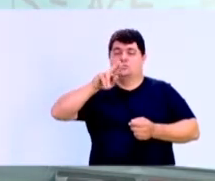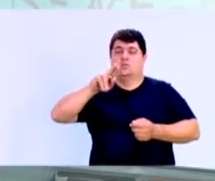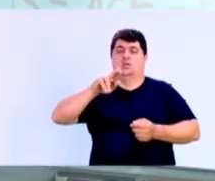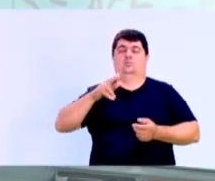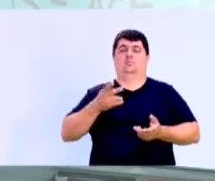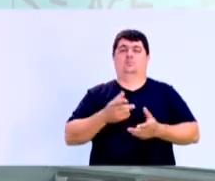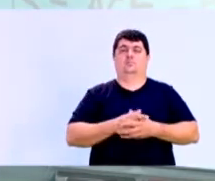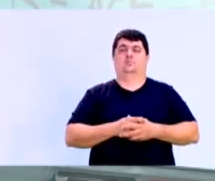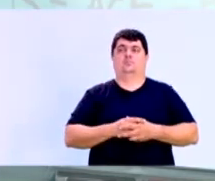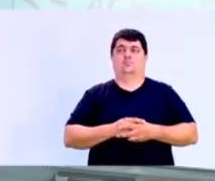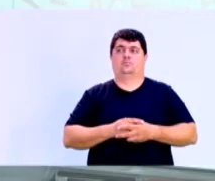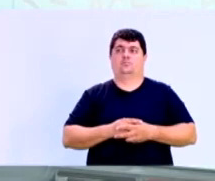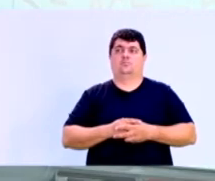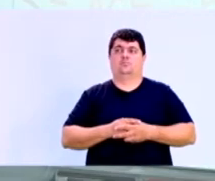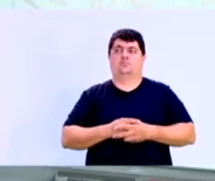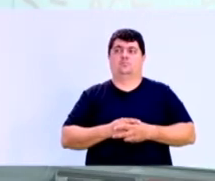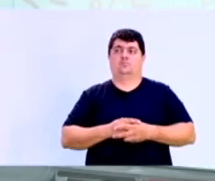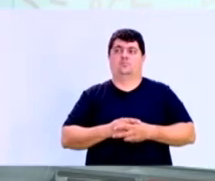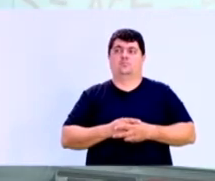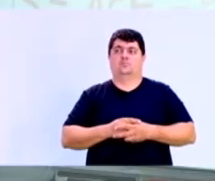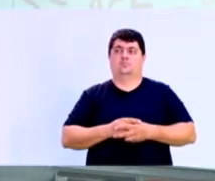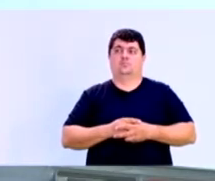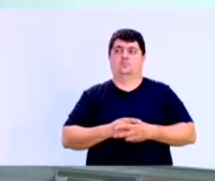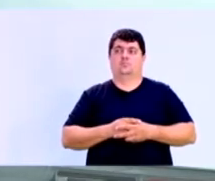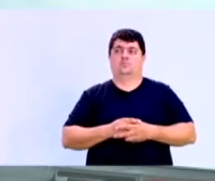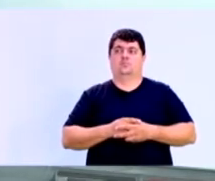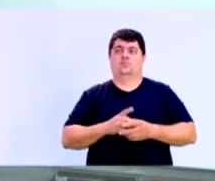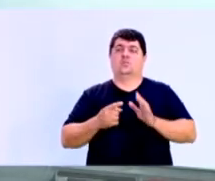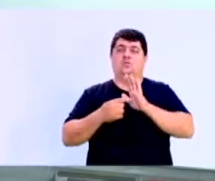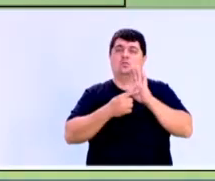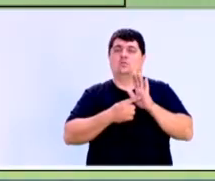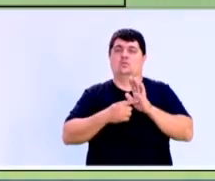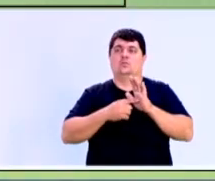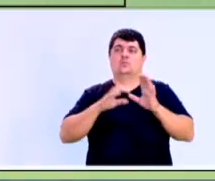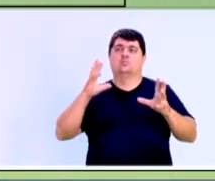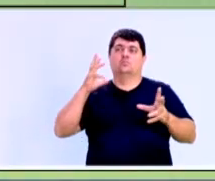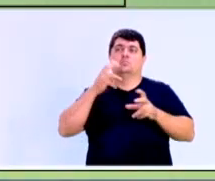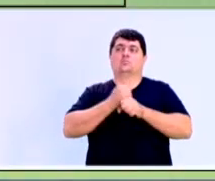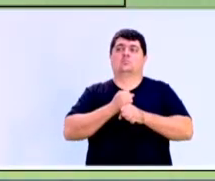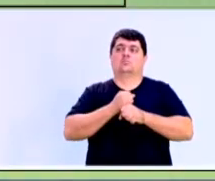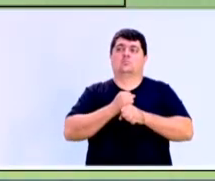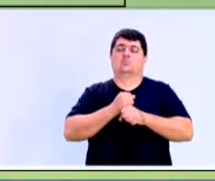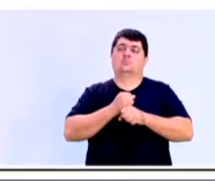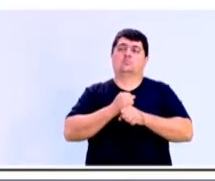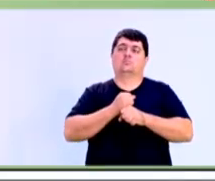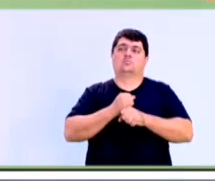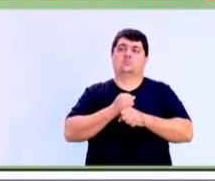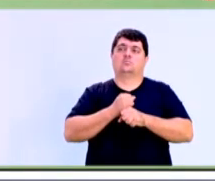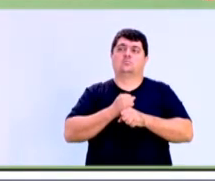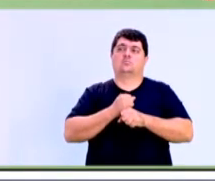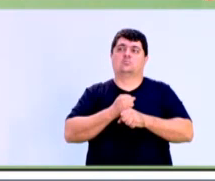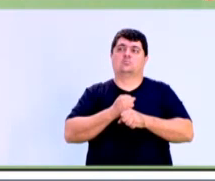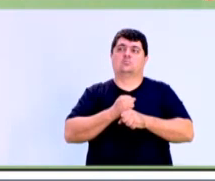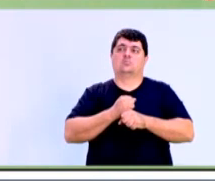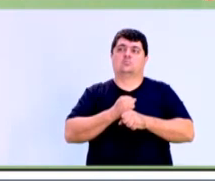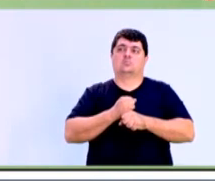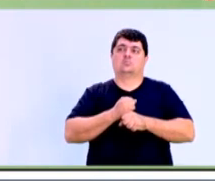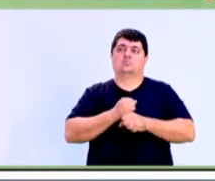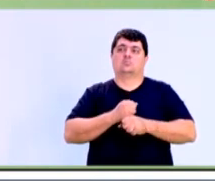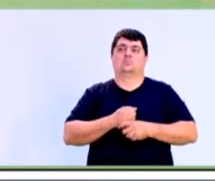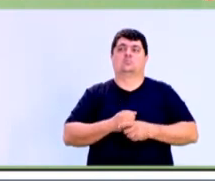isso no seu dia a dia. Vamos apresentar, só relembrar aqui, né? Só a tesouraria aqui que era para